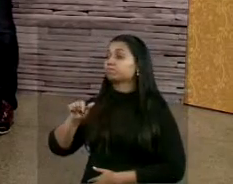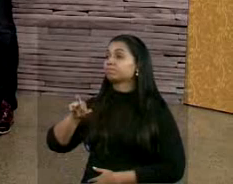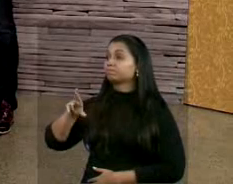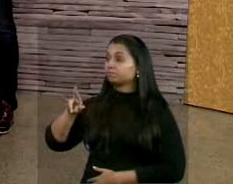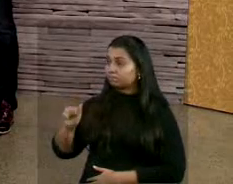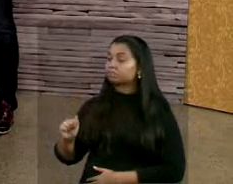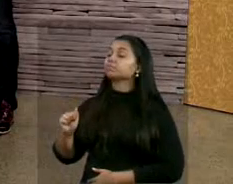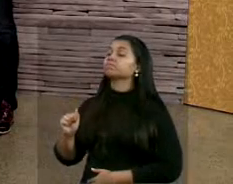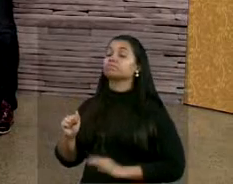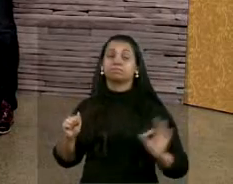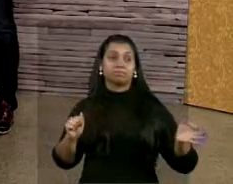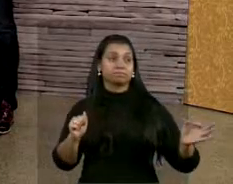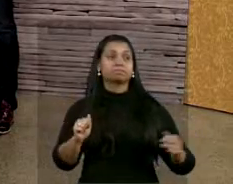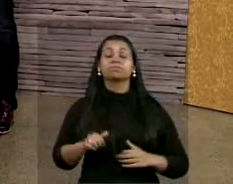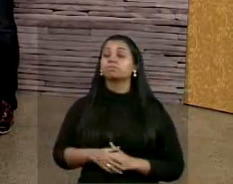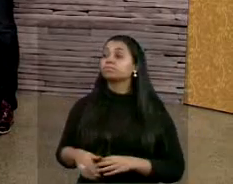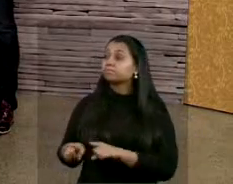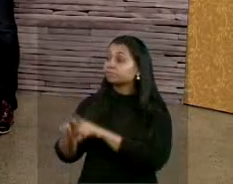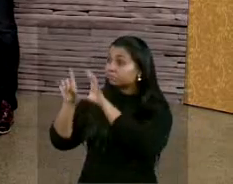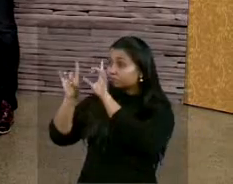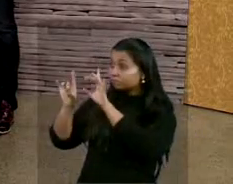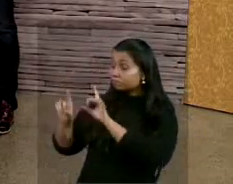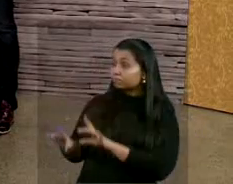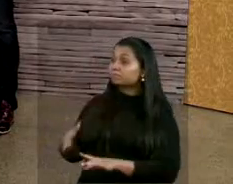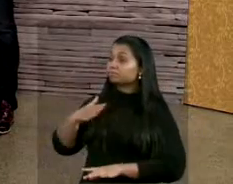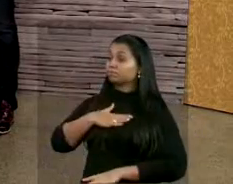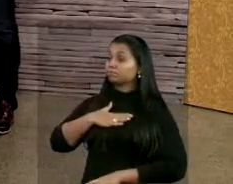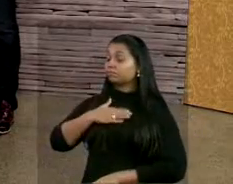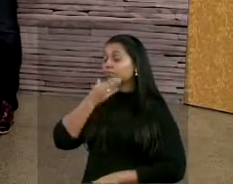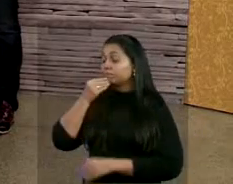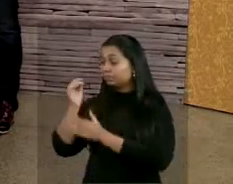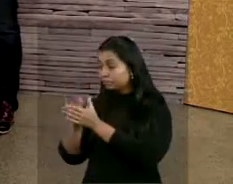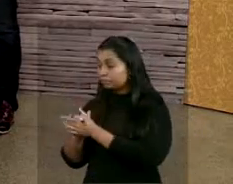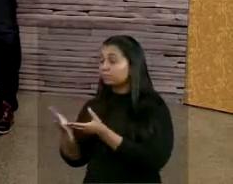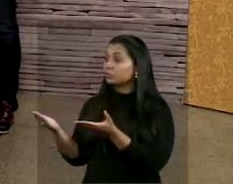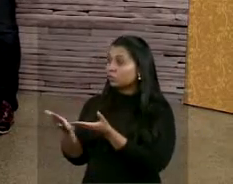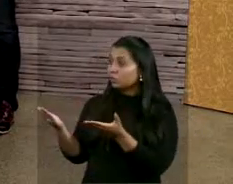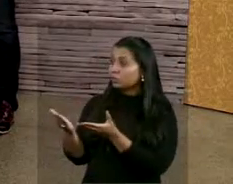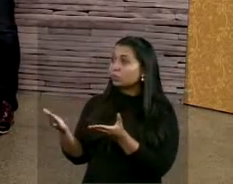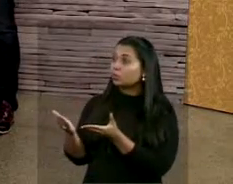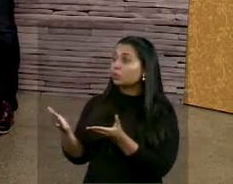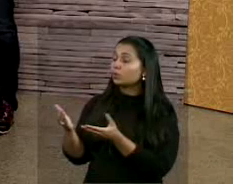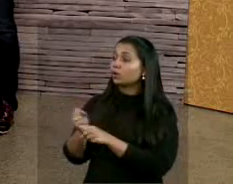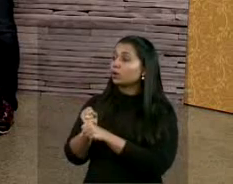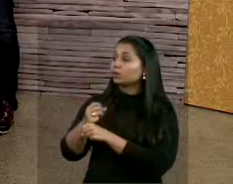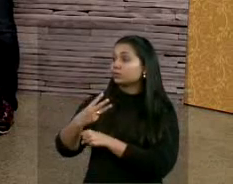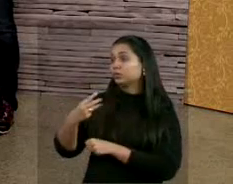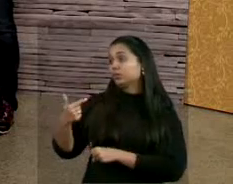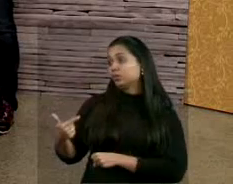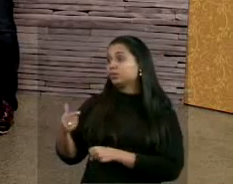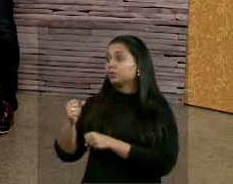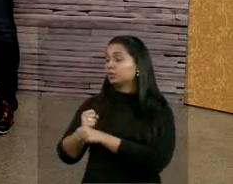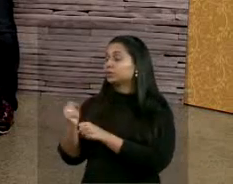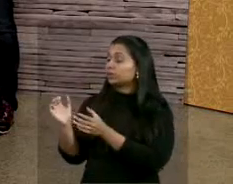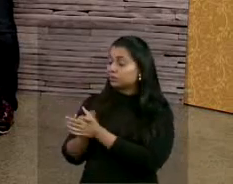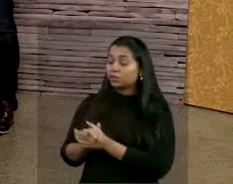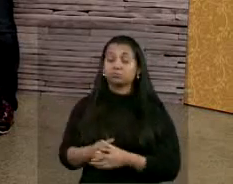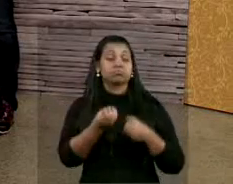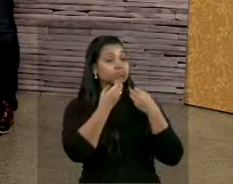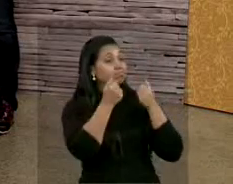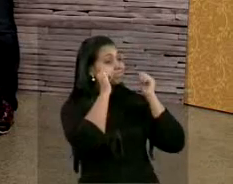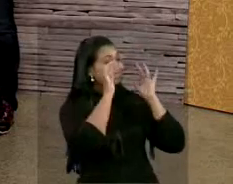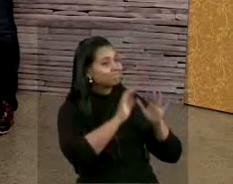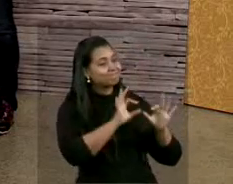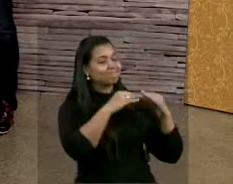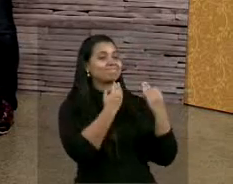Valéria. Certo. Especialmente para mim e meu marido, que hoje estamos fazendo 32 anos de casado. Olha que bênção,